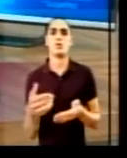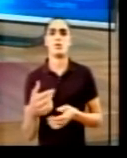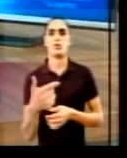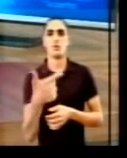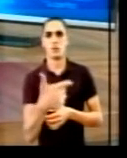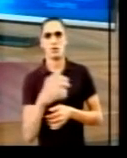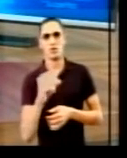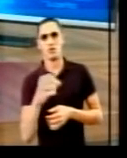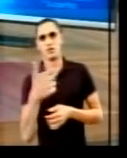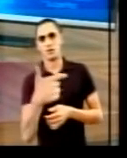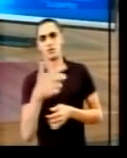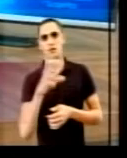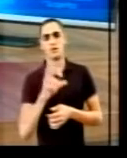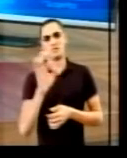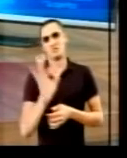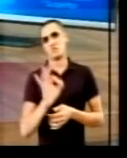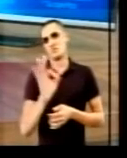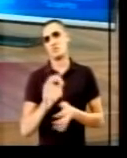de São José do Rio Preto